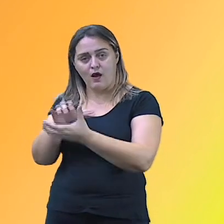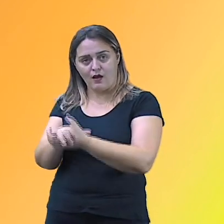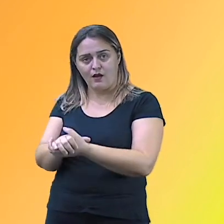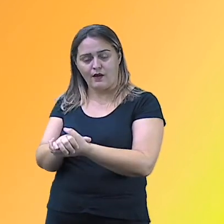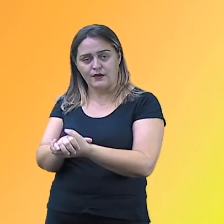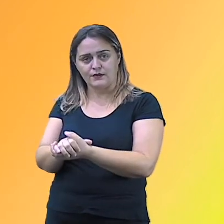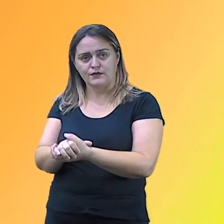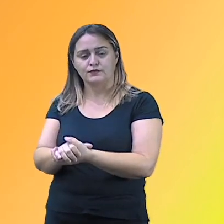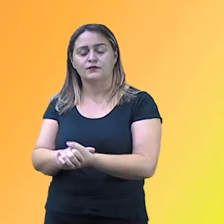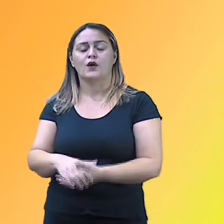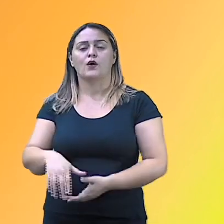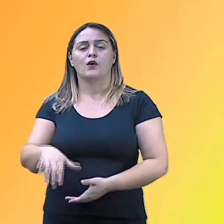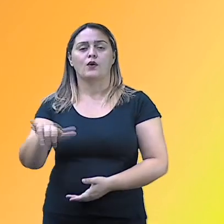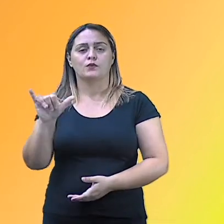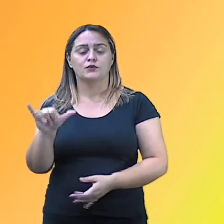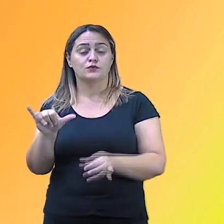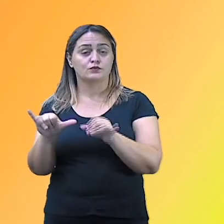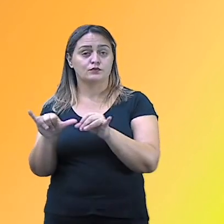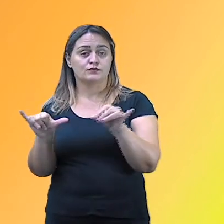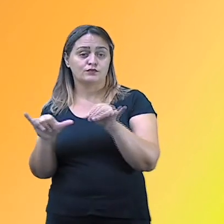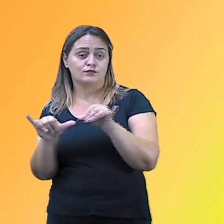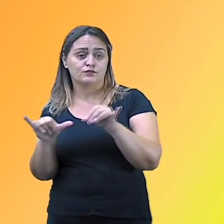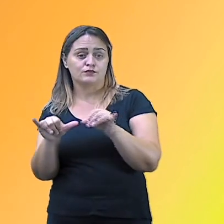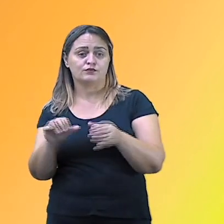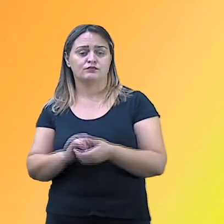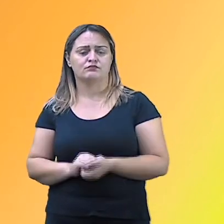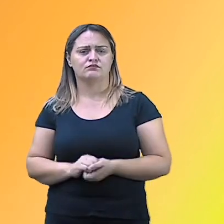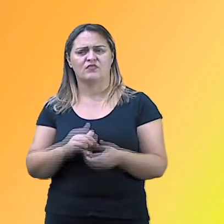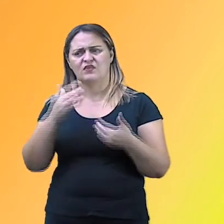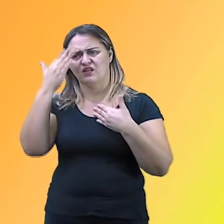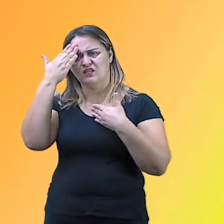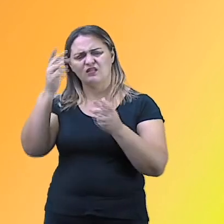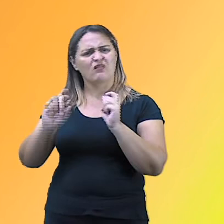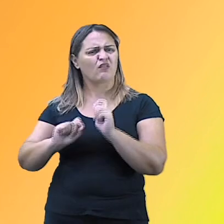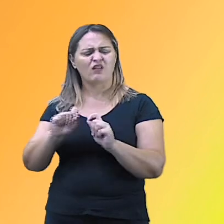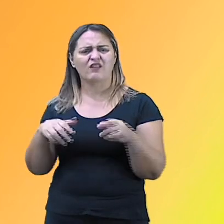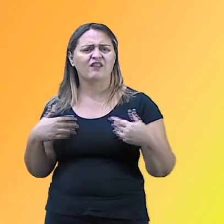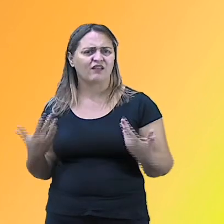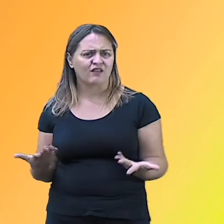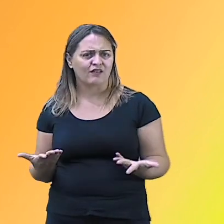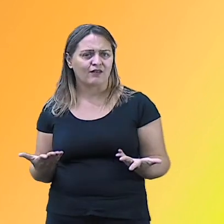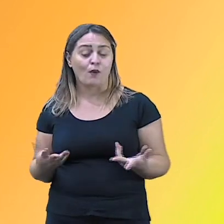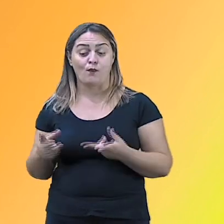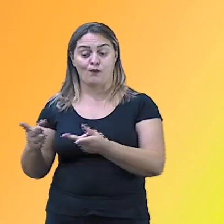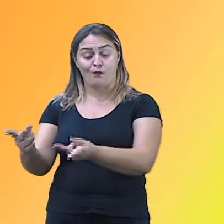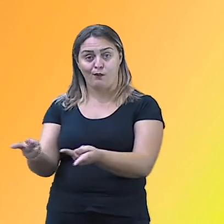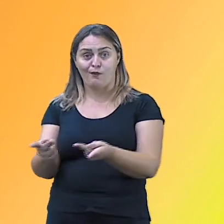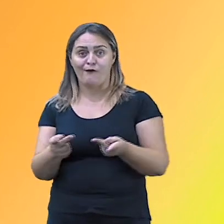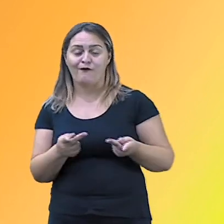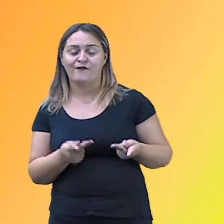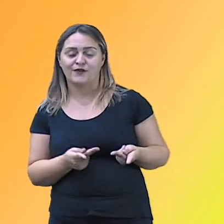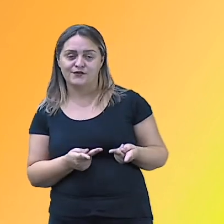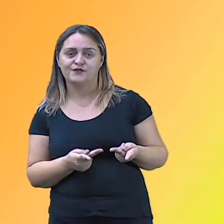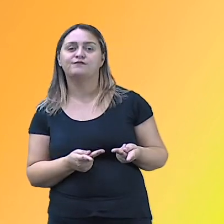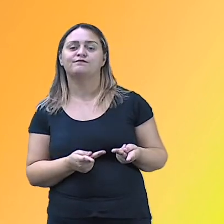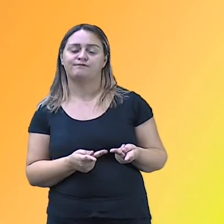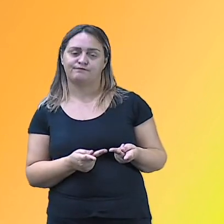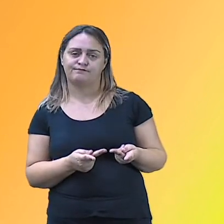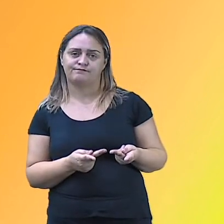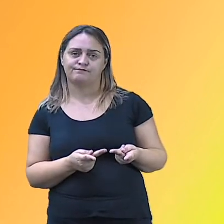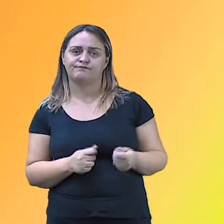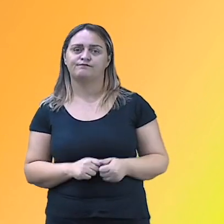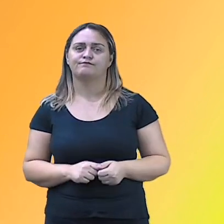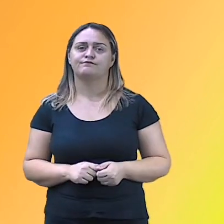é objeto indireto. Mas agradeci o quê? O convite. Portanto, aqui eu tenho um